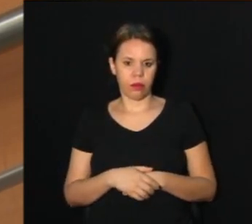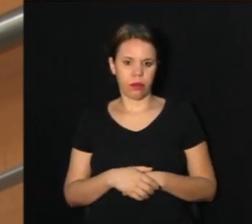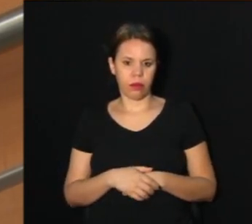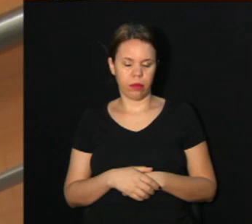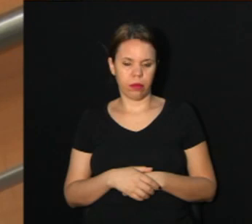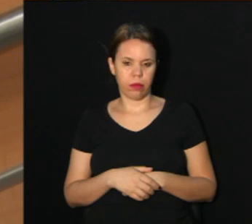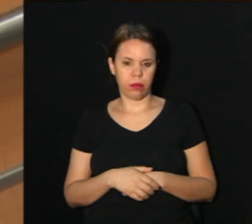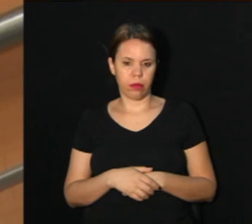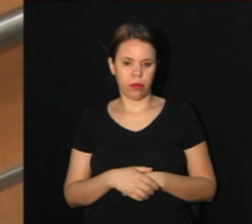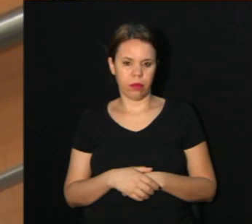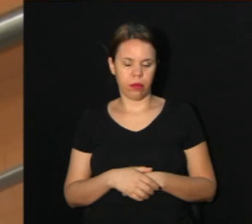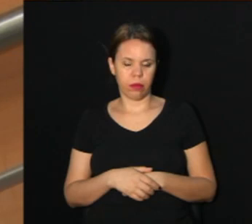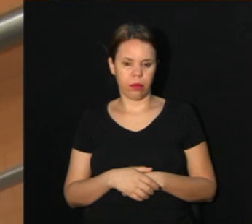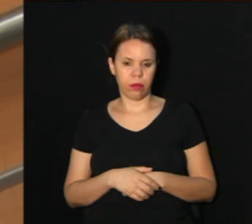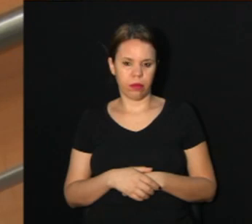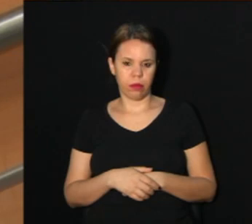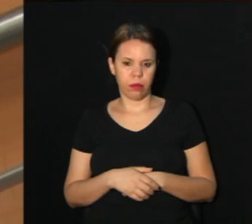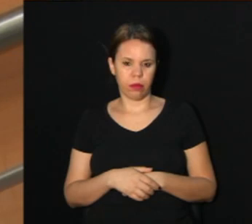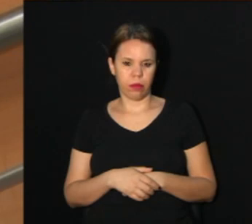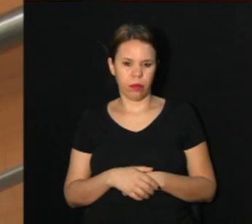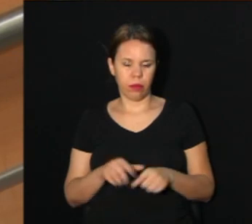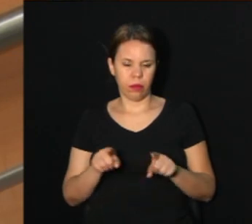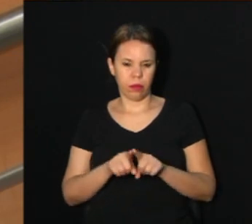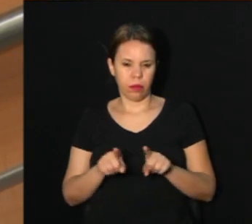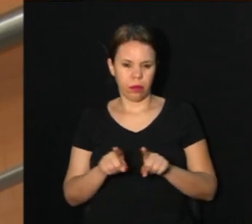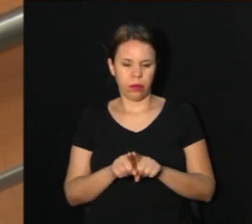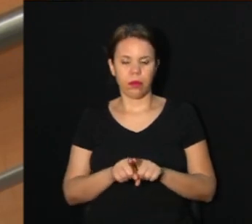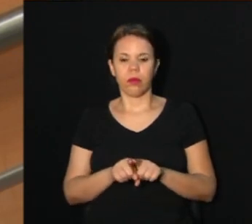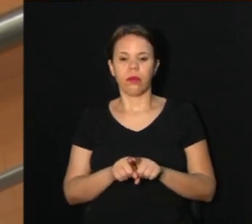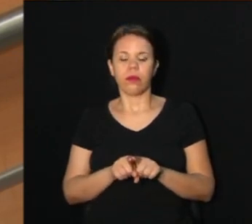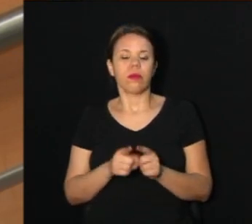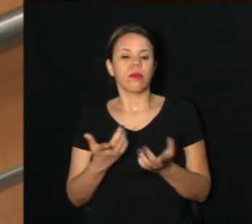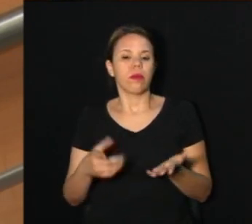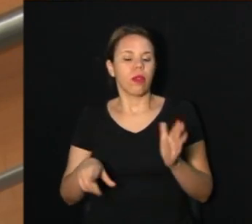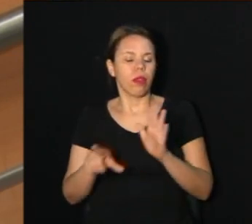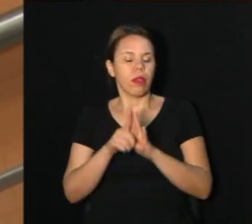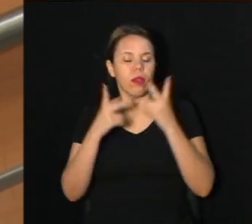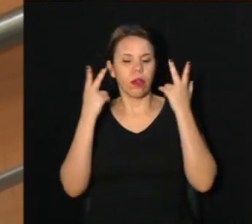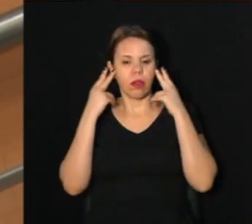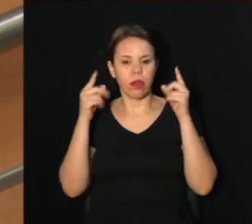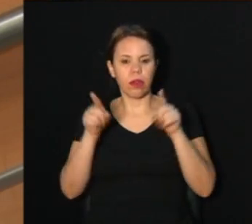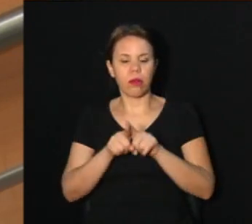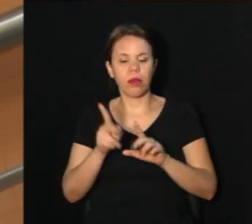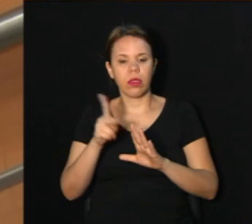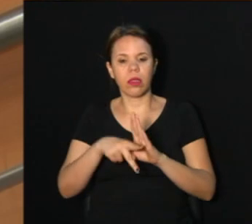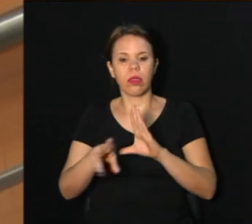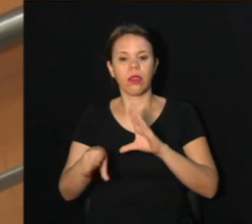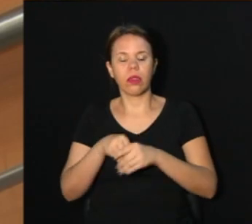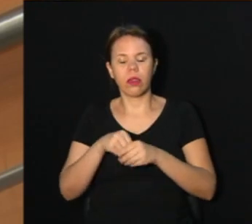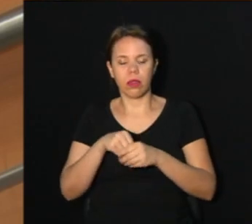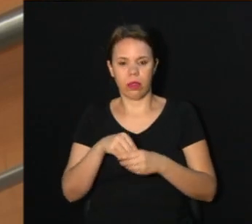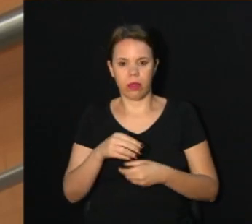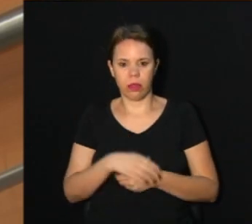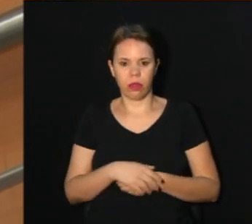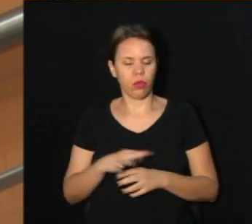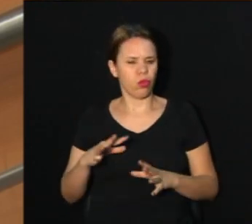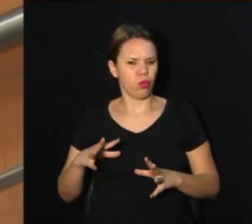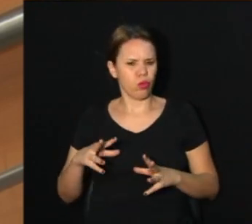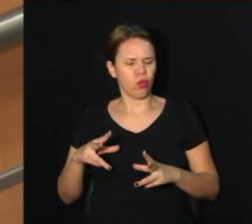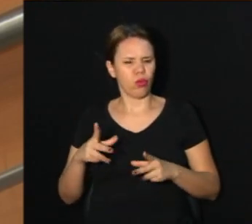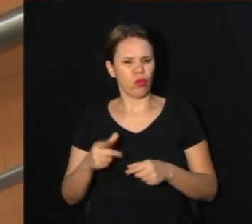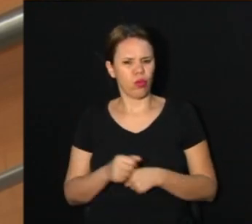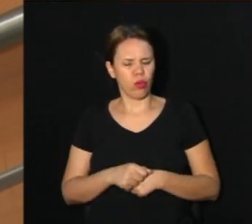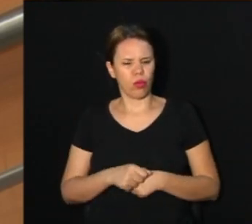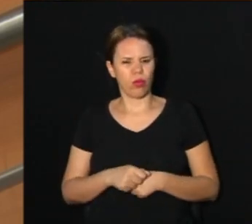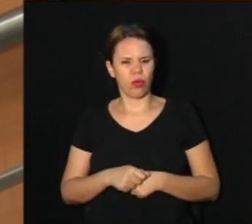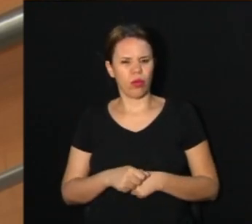o quadro orgânico de procuradores e auxiliares que constarão do projeto, uma enormidade, todos com